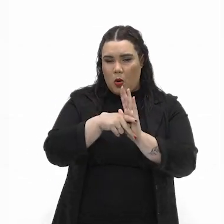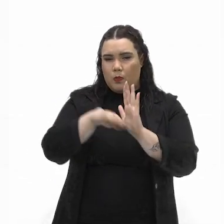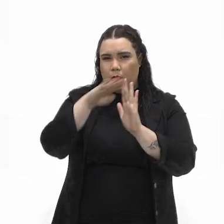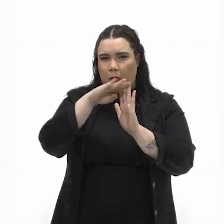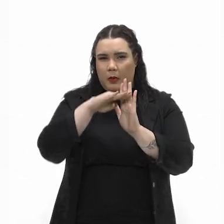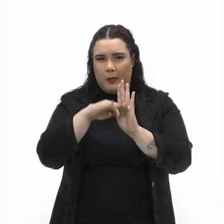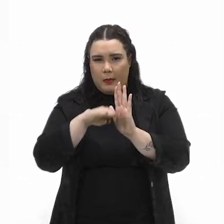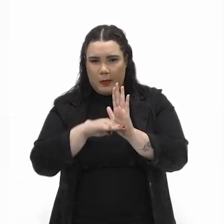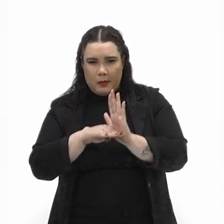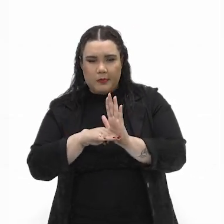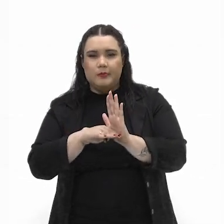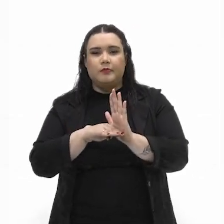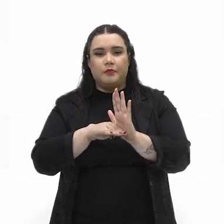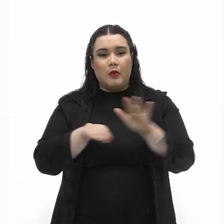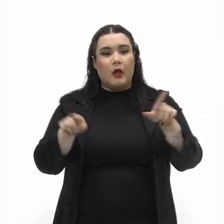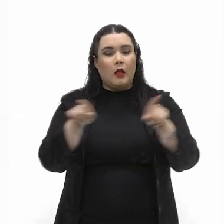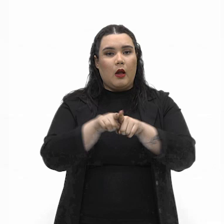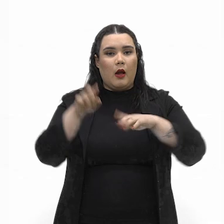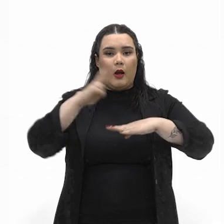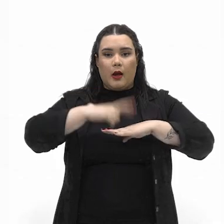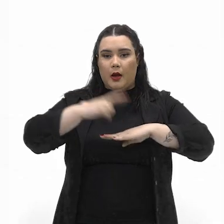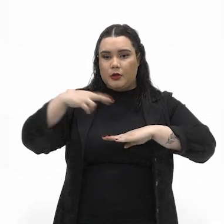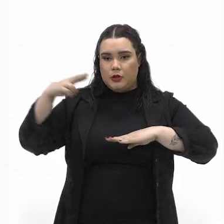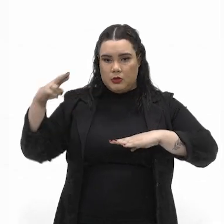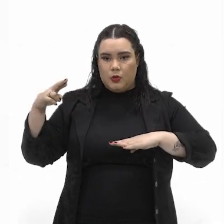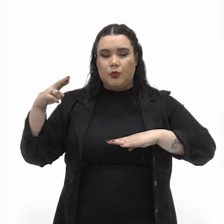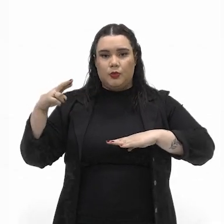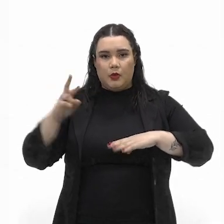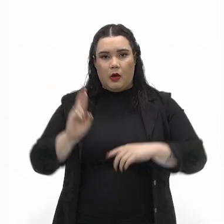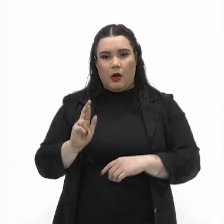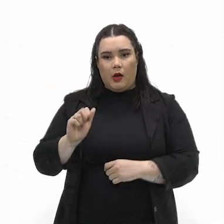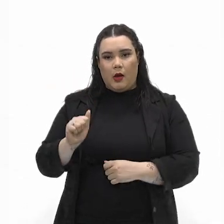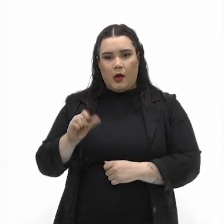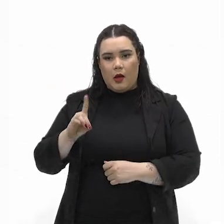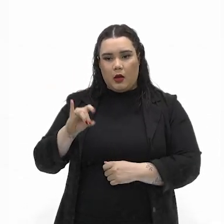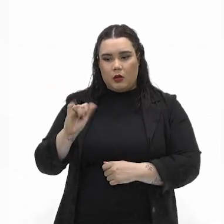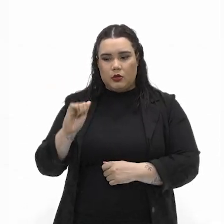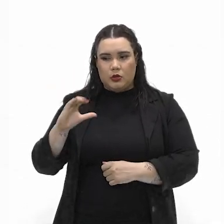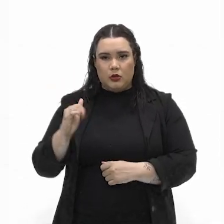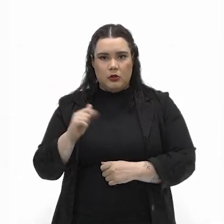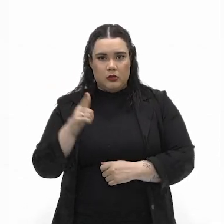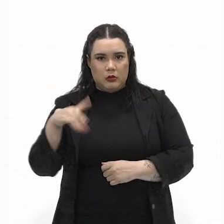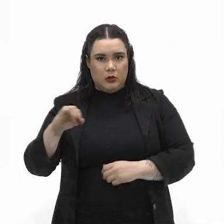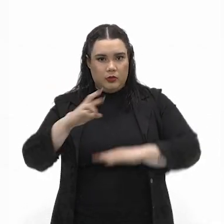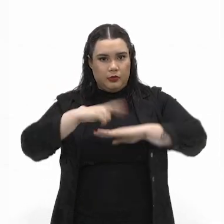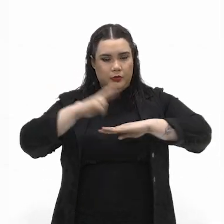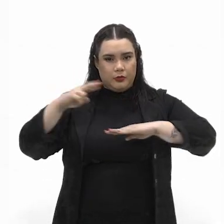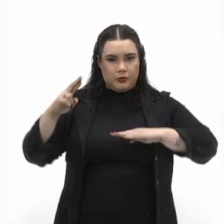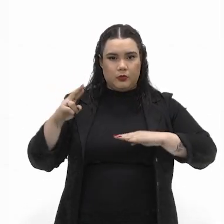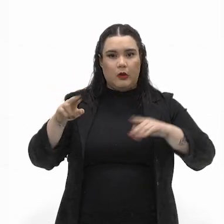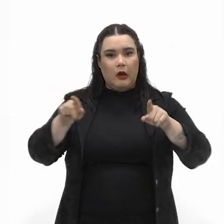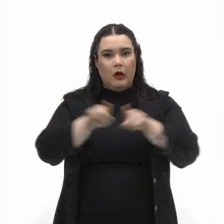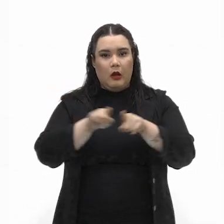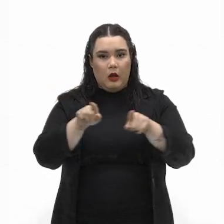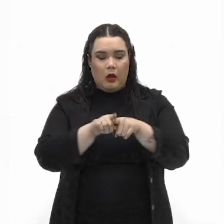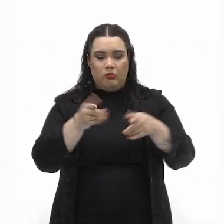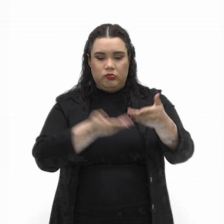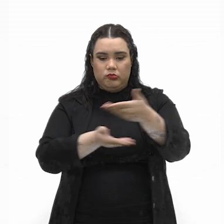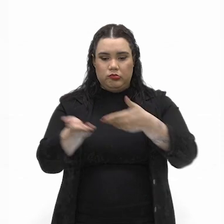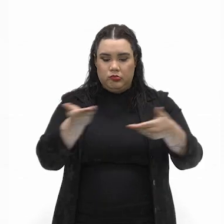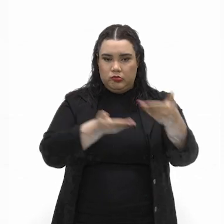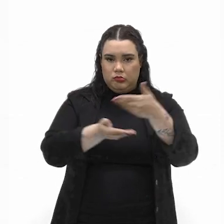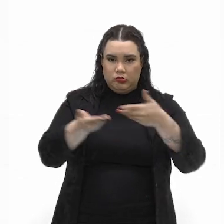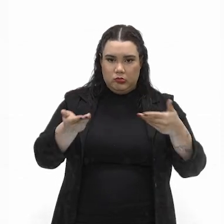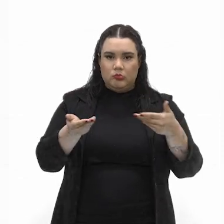pessoal? Elementares da matéria e da radiação. Assim como as interações entre essas